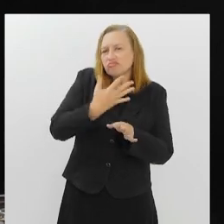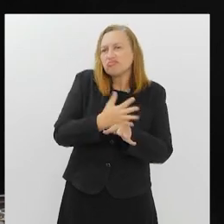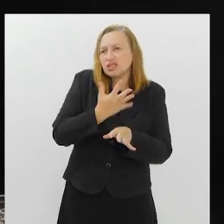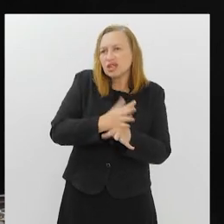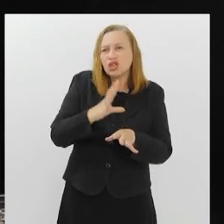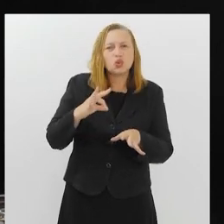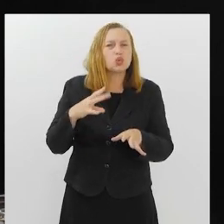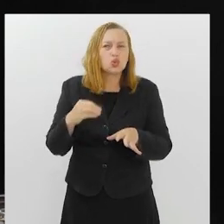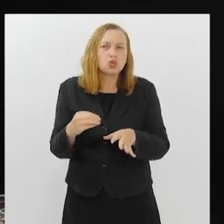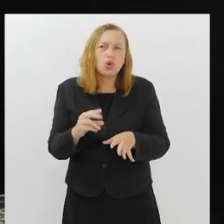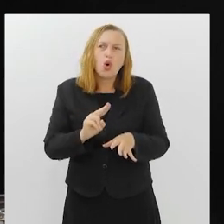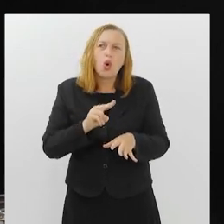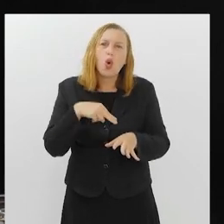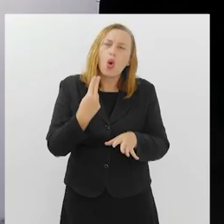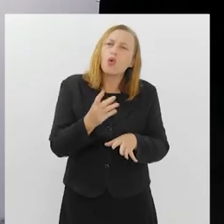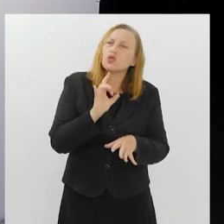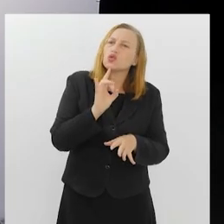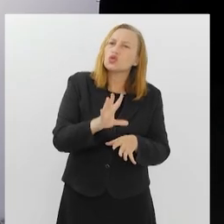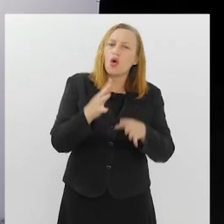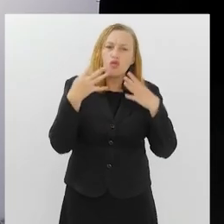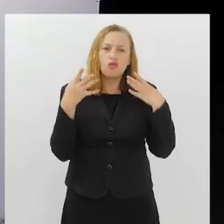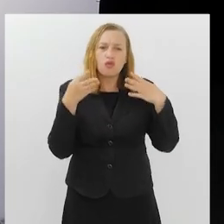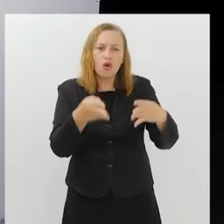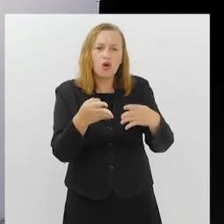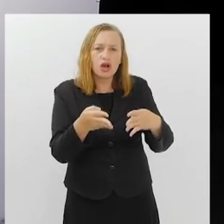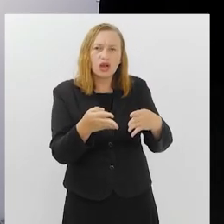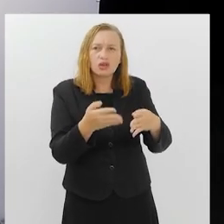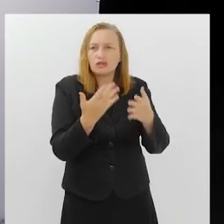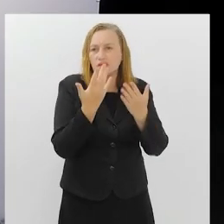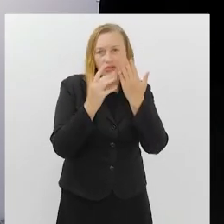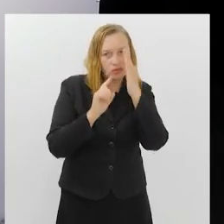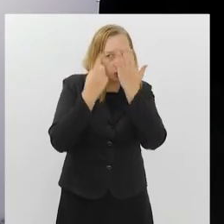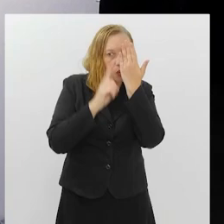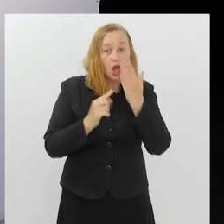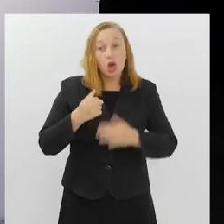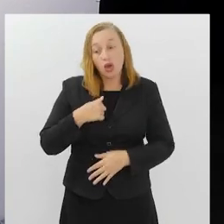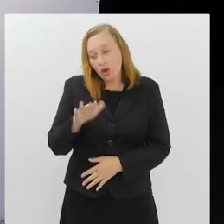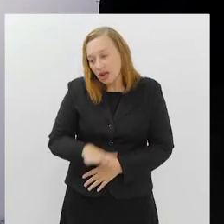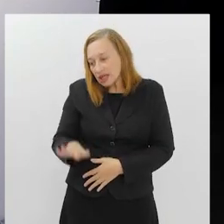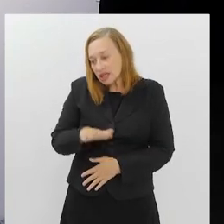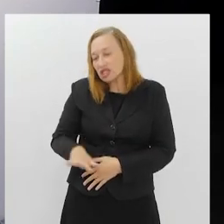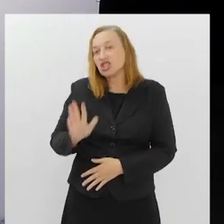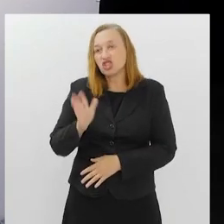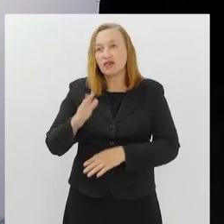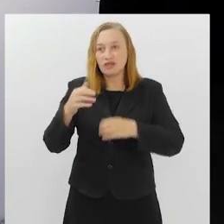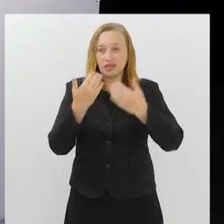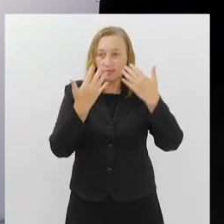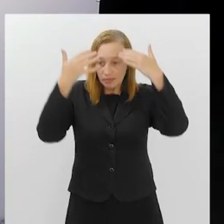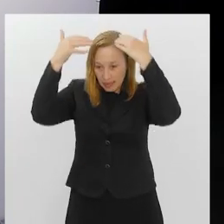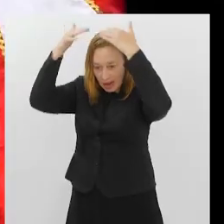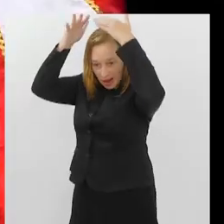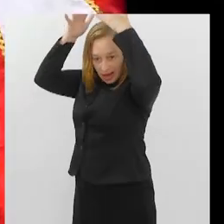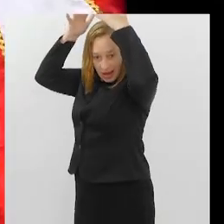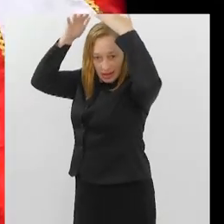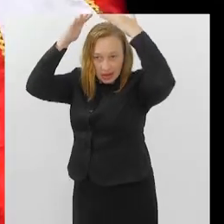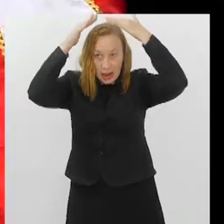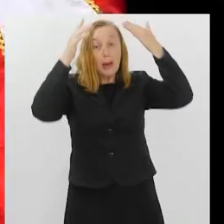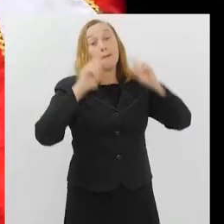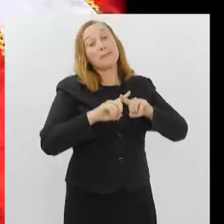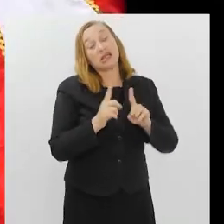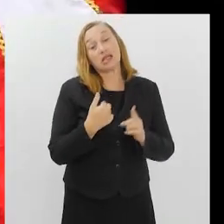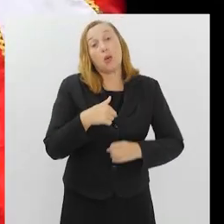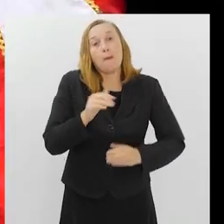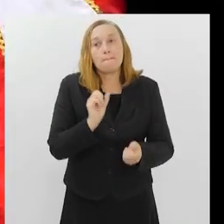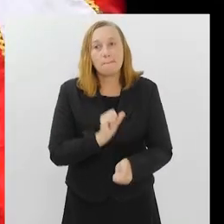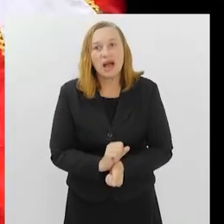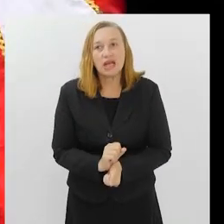de dança, tudo isso, ou só se concentra nos ensaios de coisa? Quando eu era menorzinha, eu cheguei a fazer aula de balé.